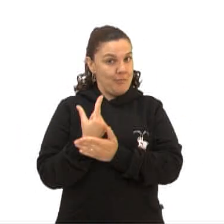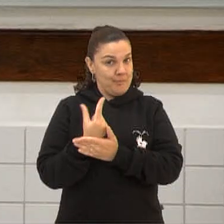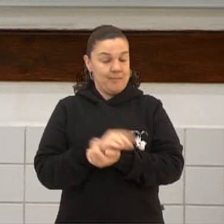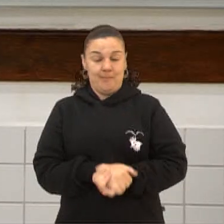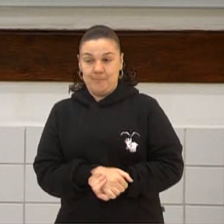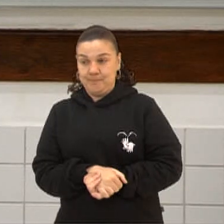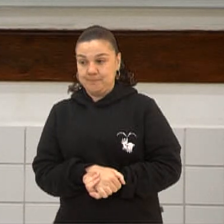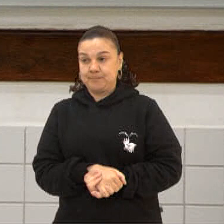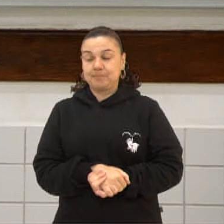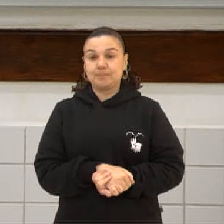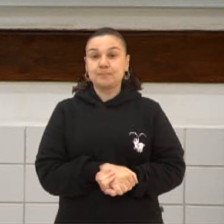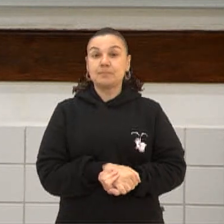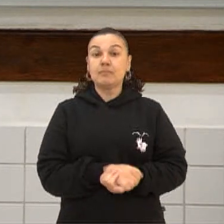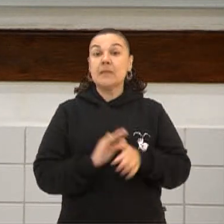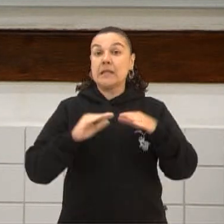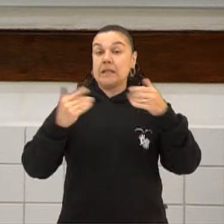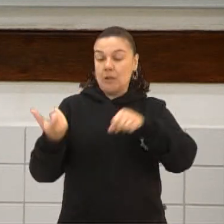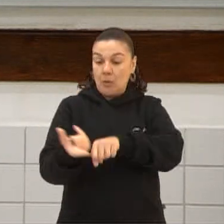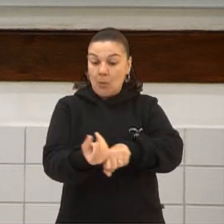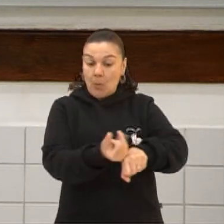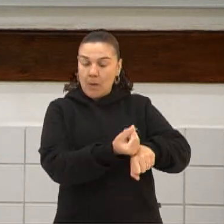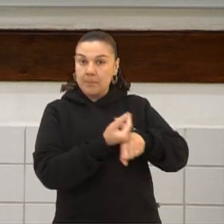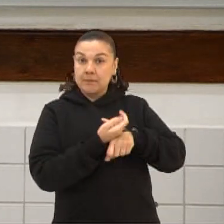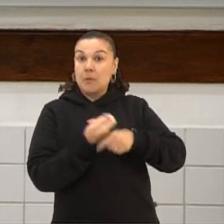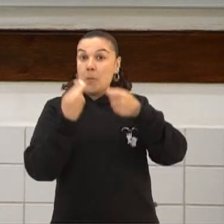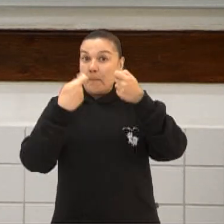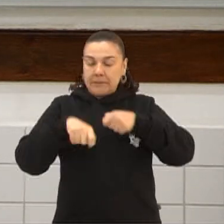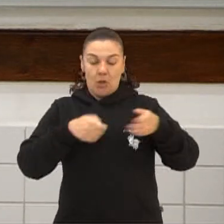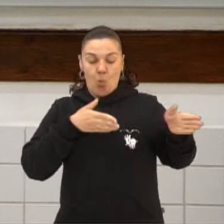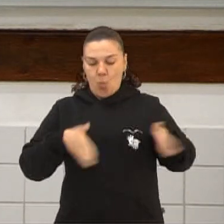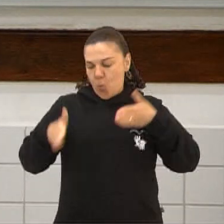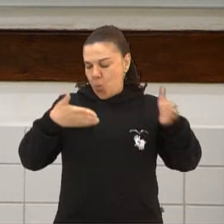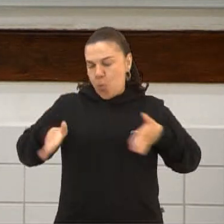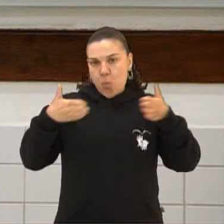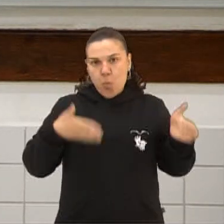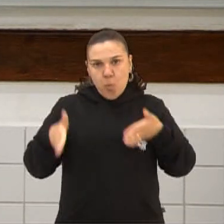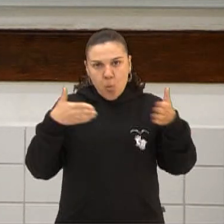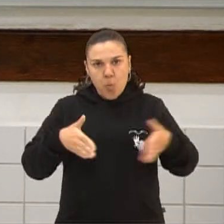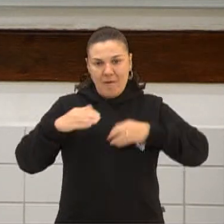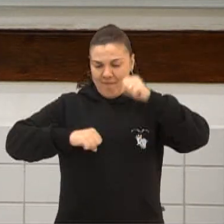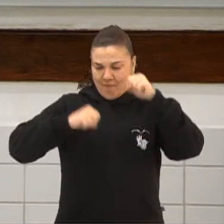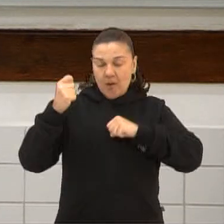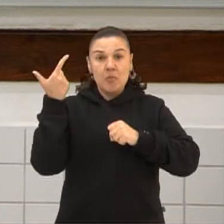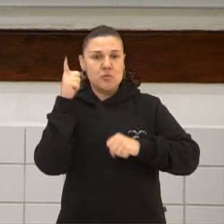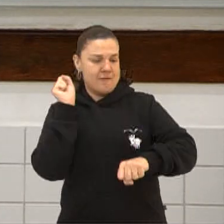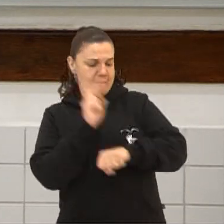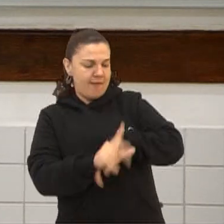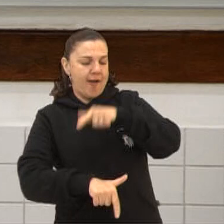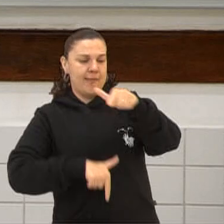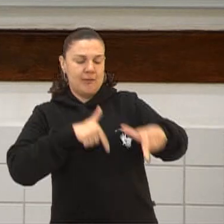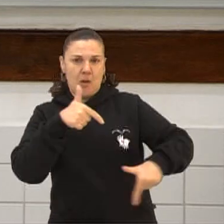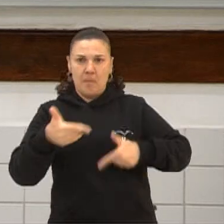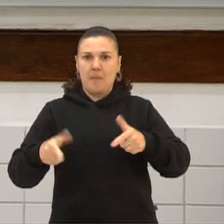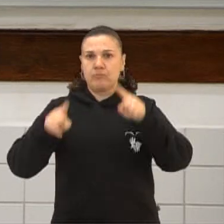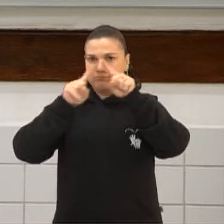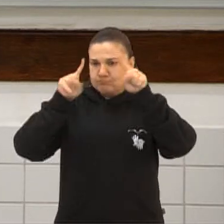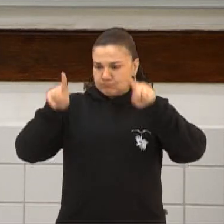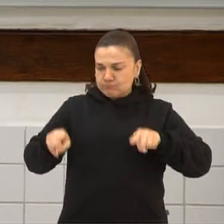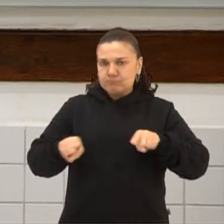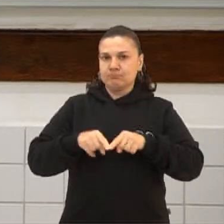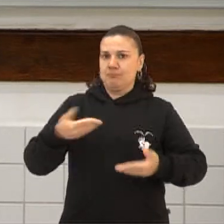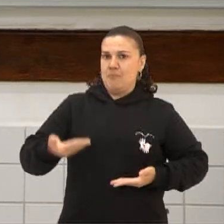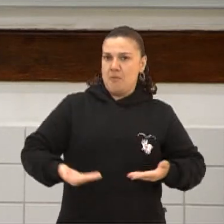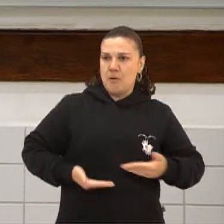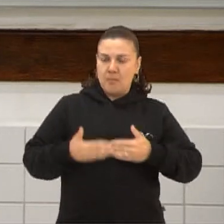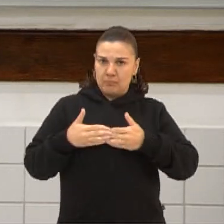notar. O capitalismo ele precisa de muita produção para continuar gerando empregos, para continuar gerando lucros e assim